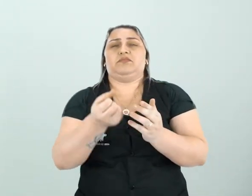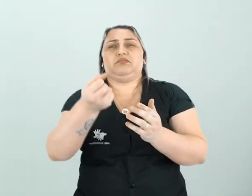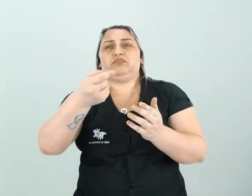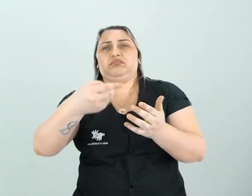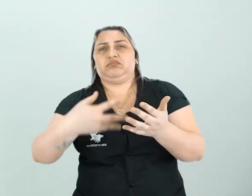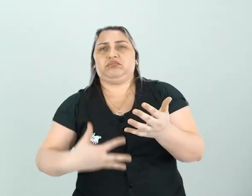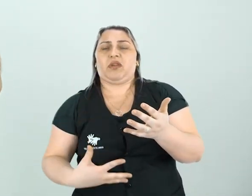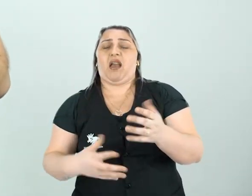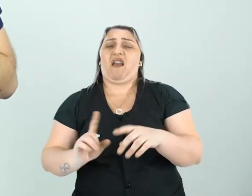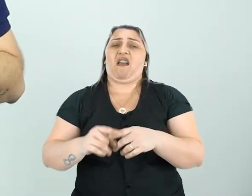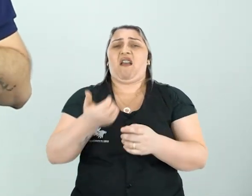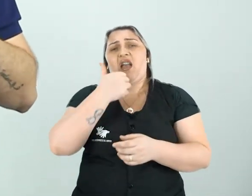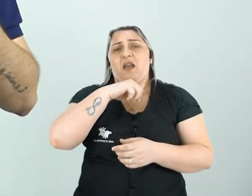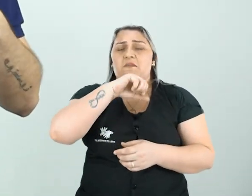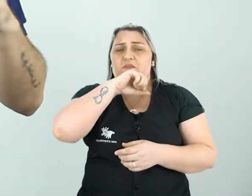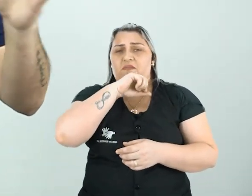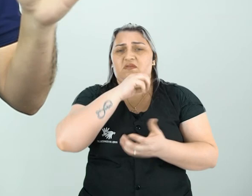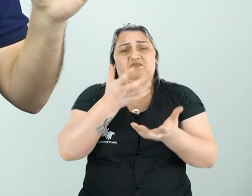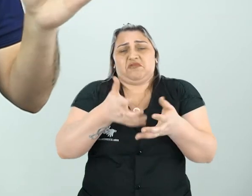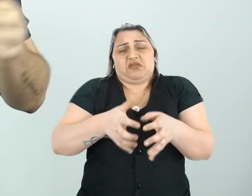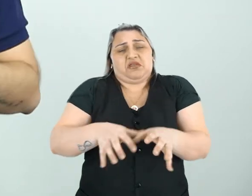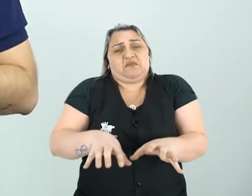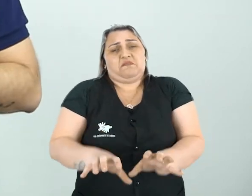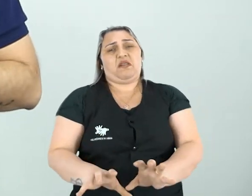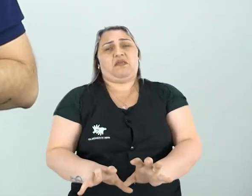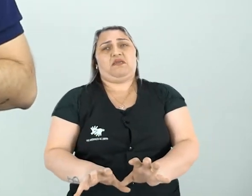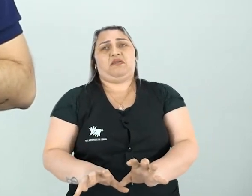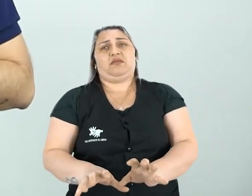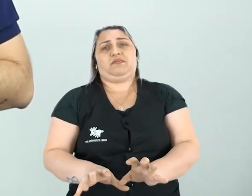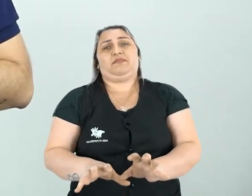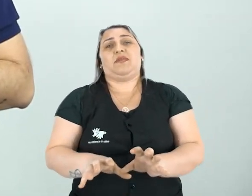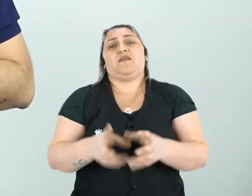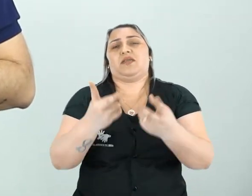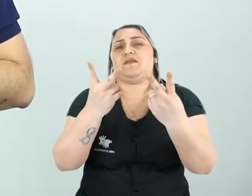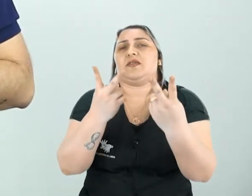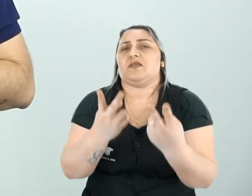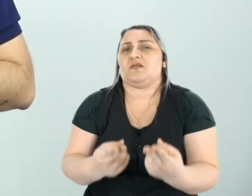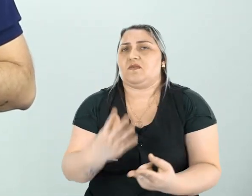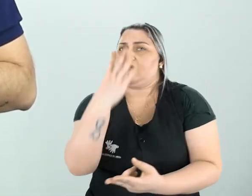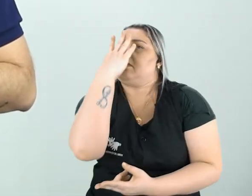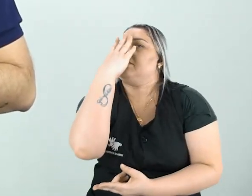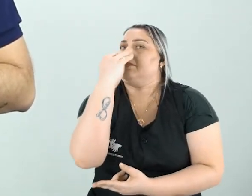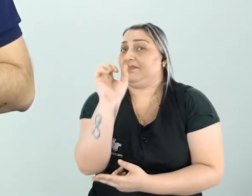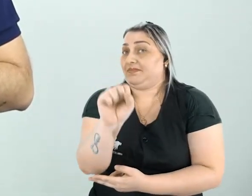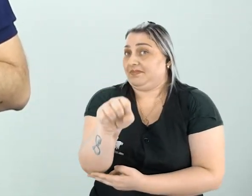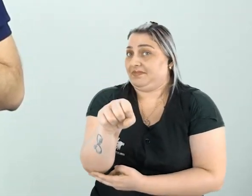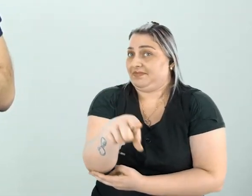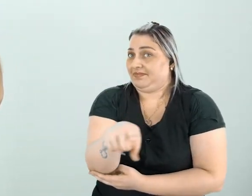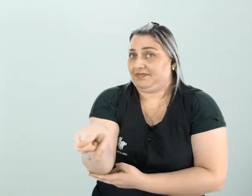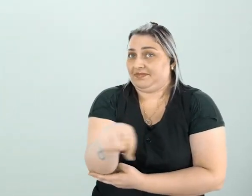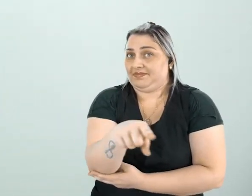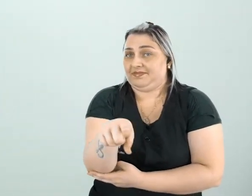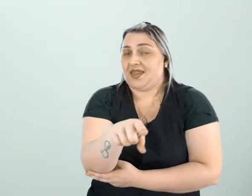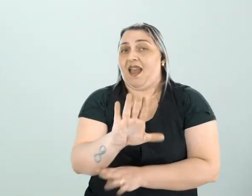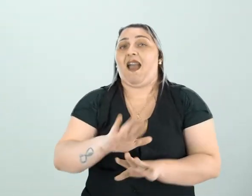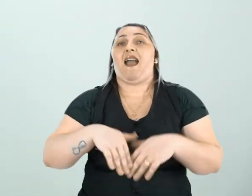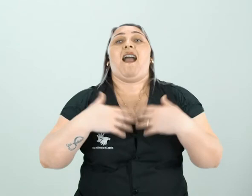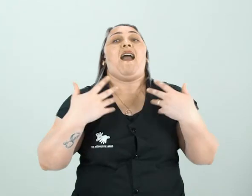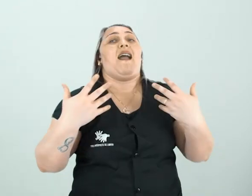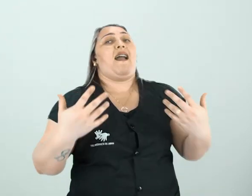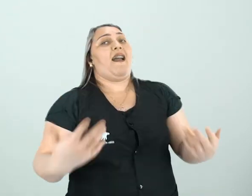você fala, ai mãe, nem queria mais. Você faz igual a raposinha, né? Ela disse,